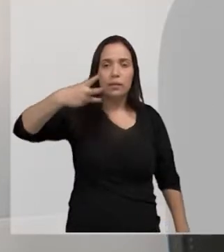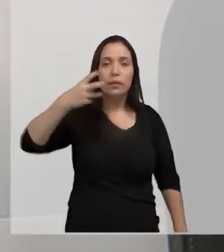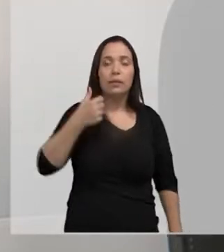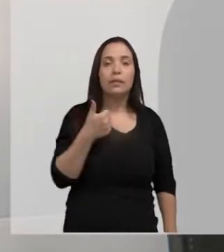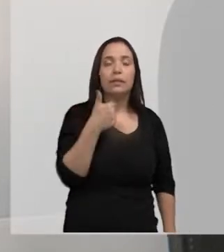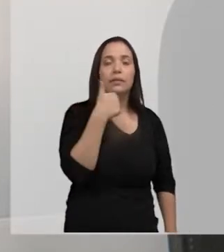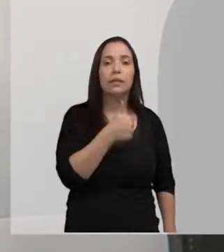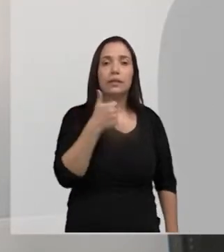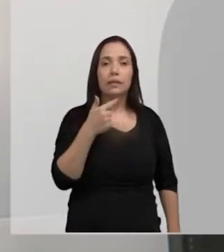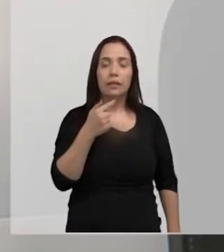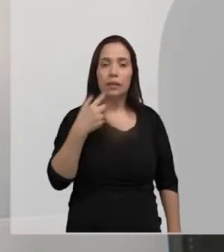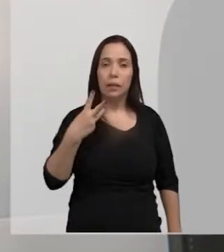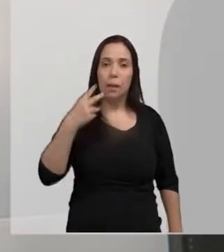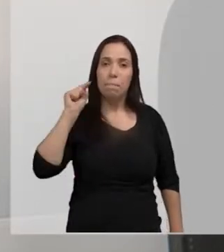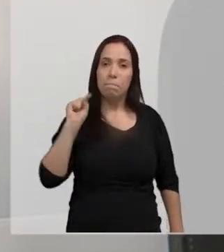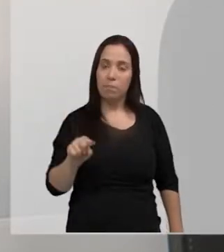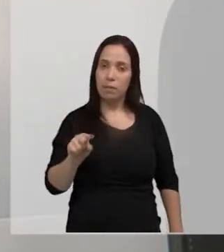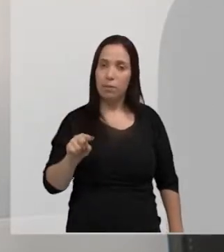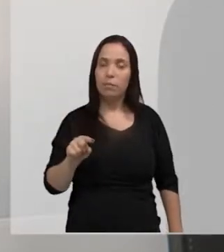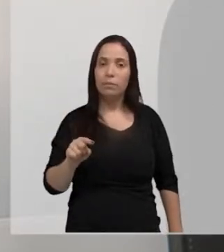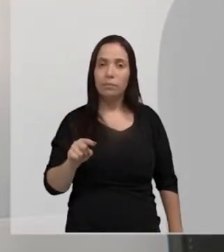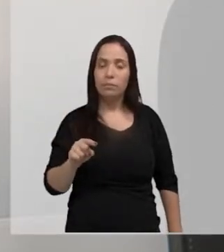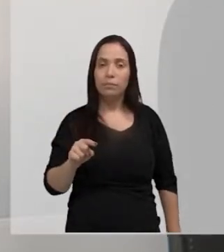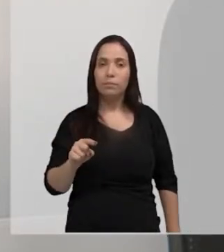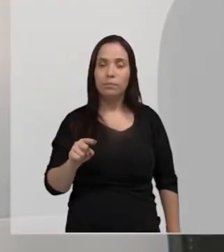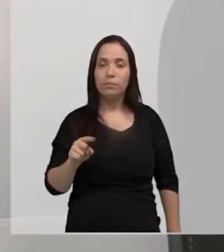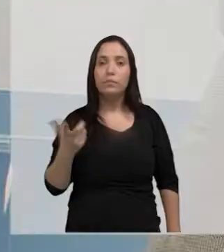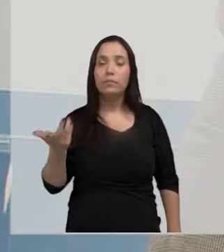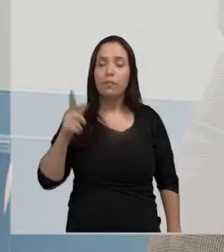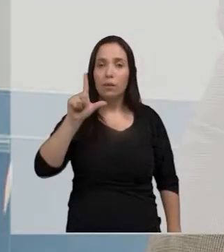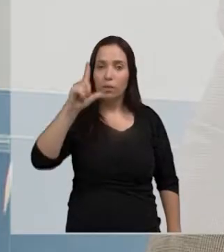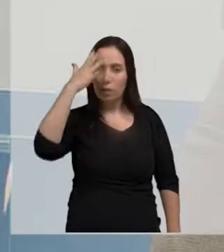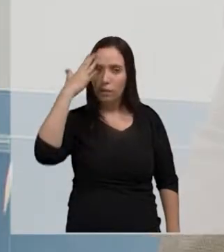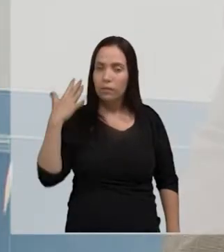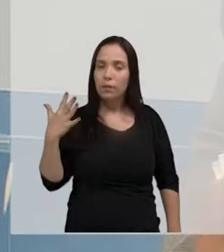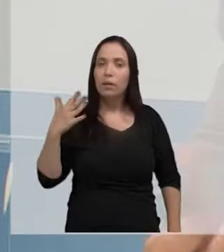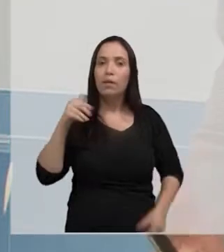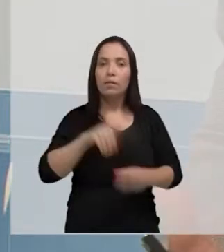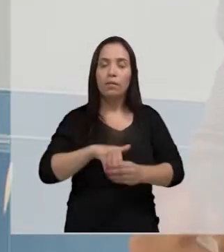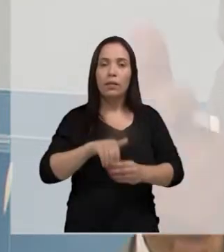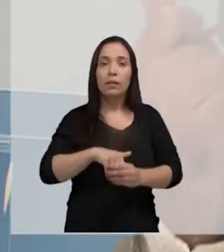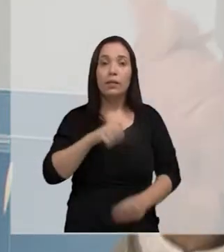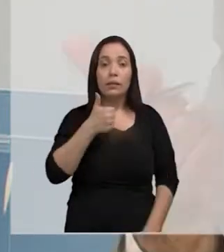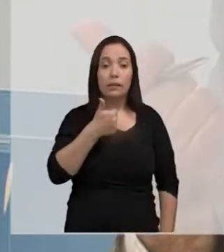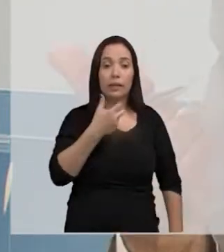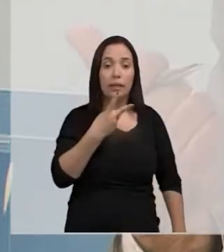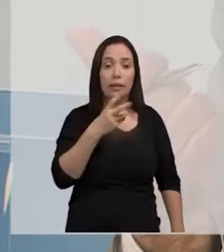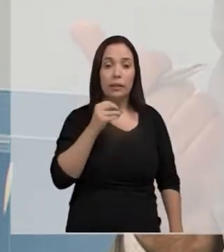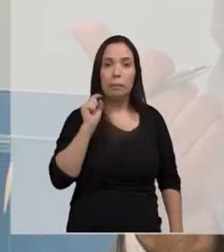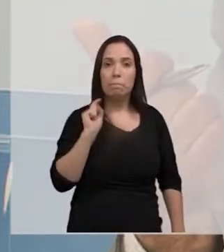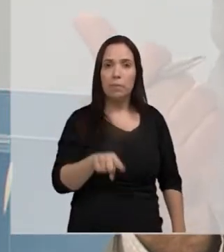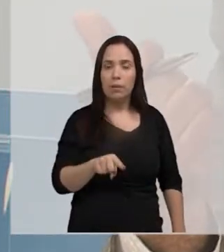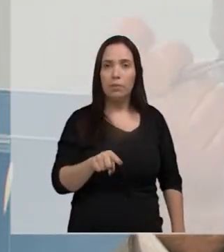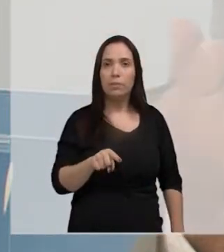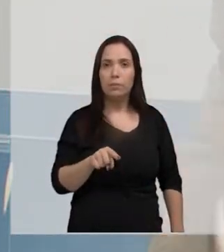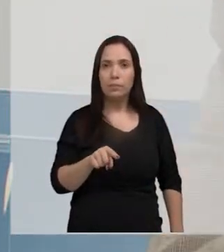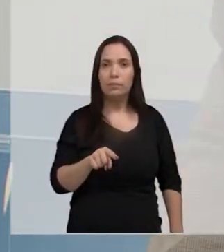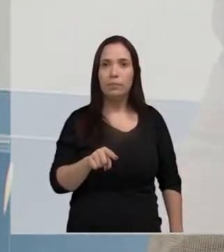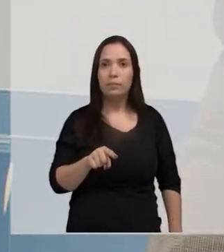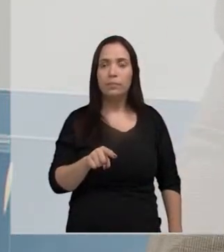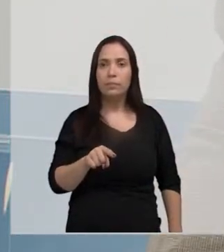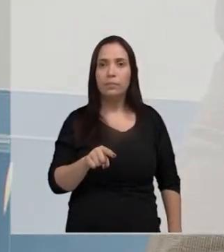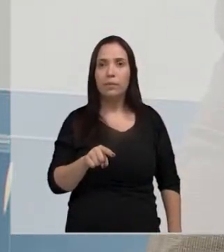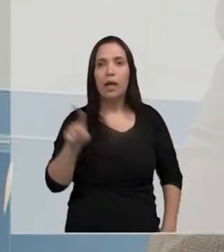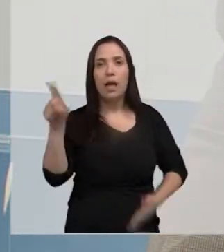com 173 mil votos. Aí é importante te lembrar o seguinte, Luziane Lins, na eleição passada, tirou 130 mil, tinha